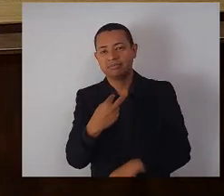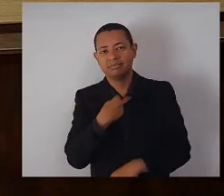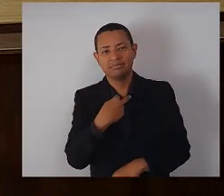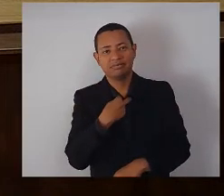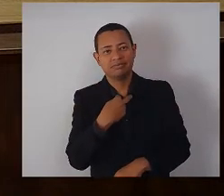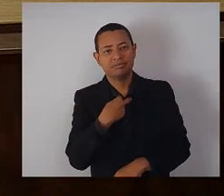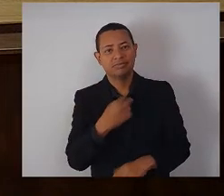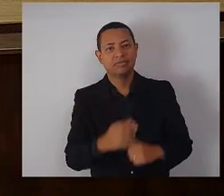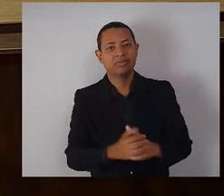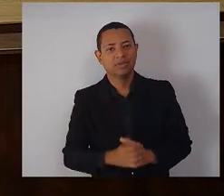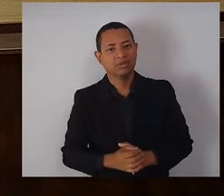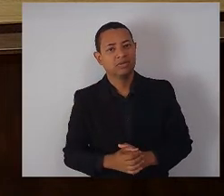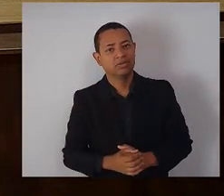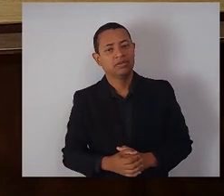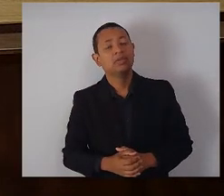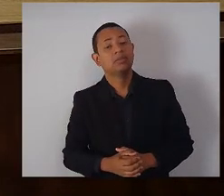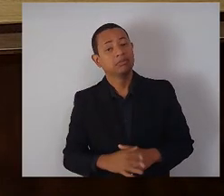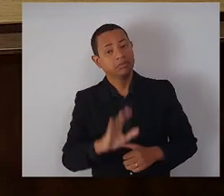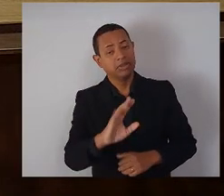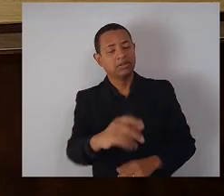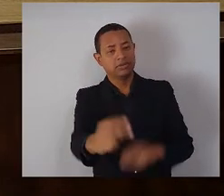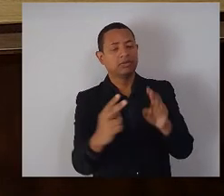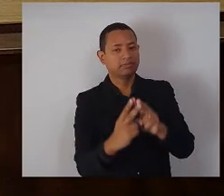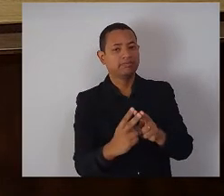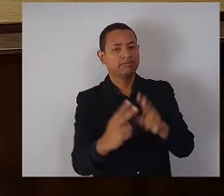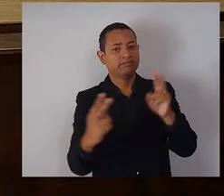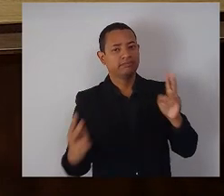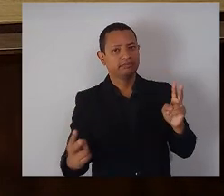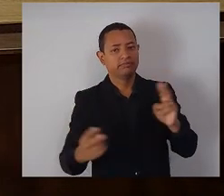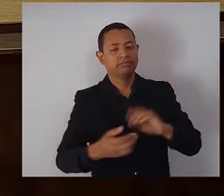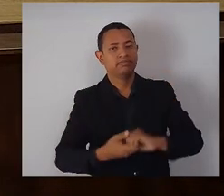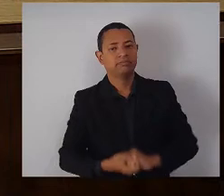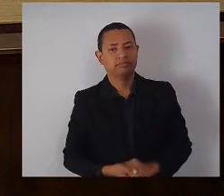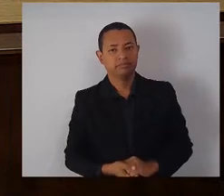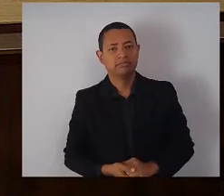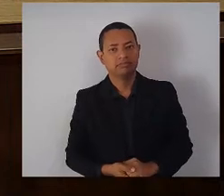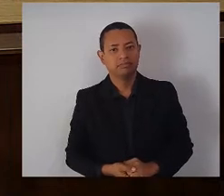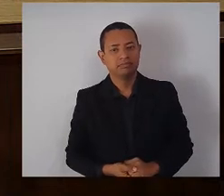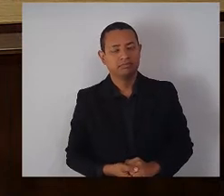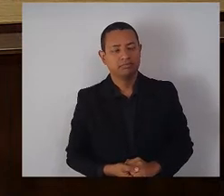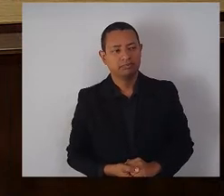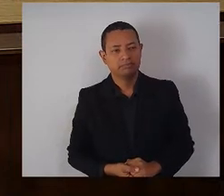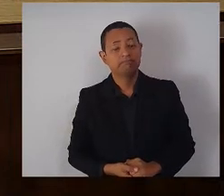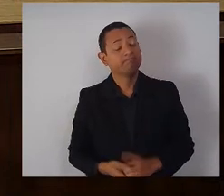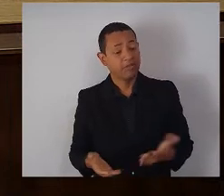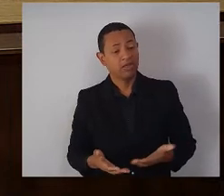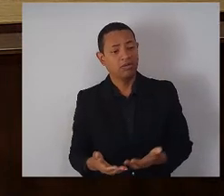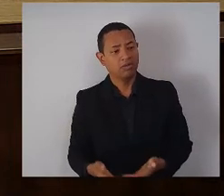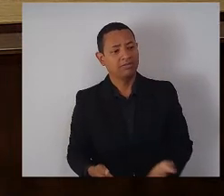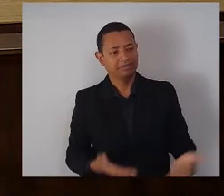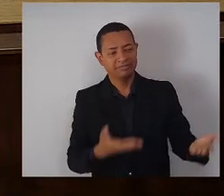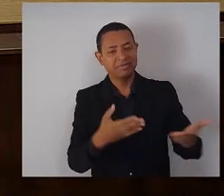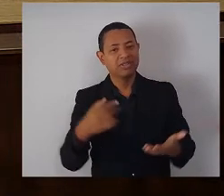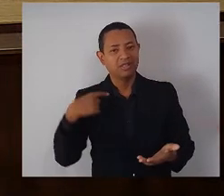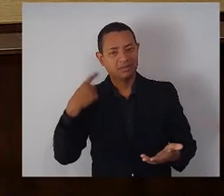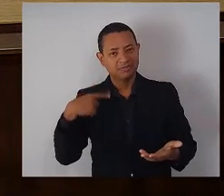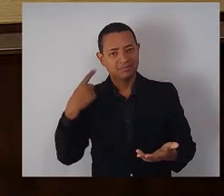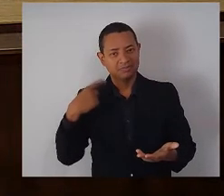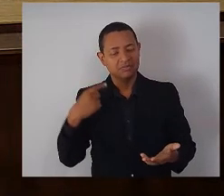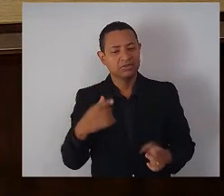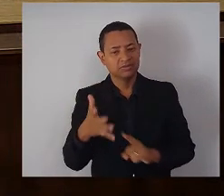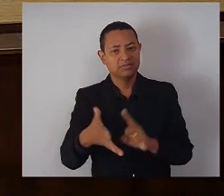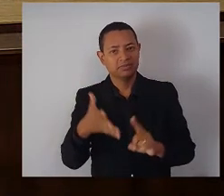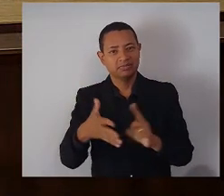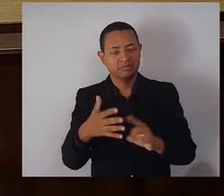sessão presencial e está de forma remota, virtual. Vossa Excelência está convidada para fazer a sua sustentação oral pelo prazo de